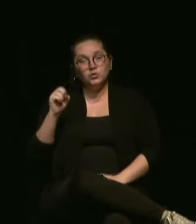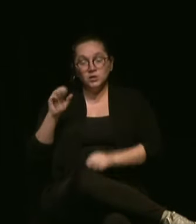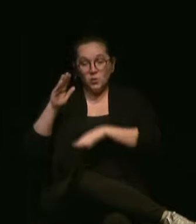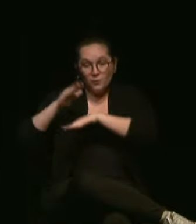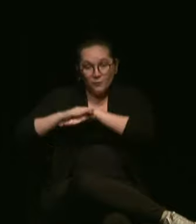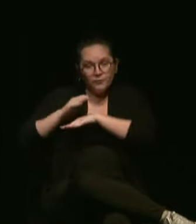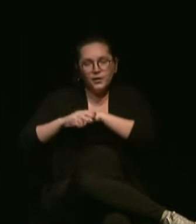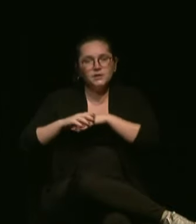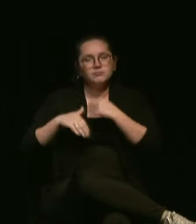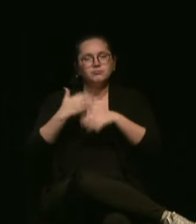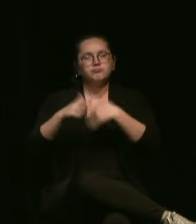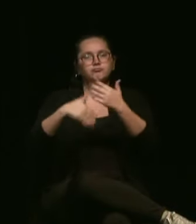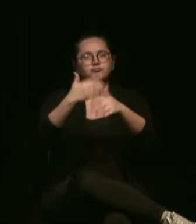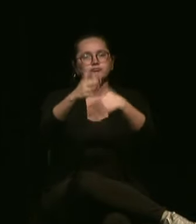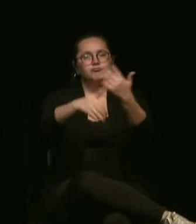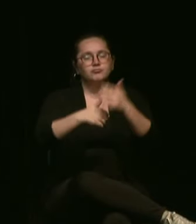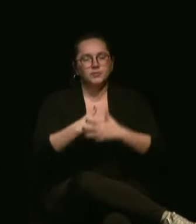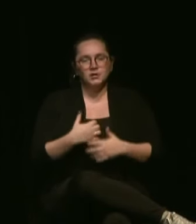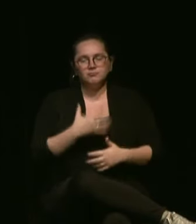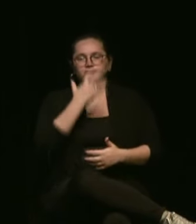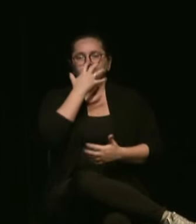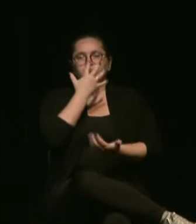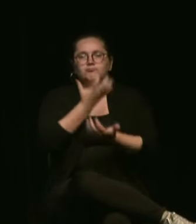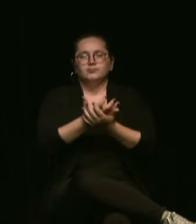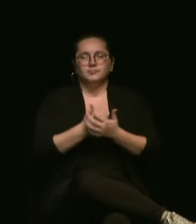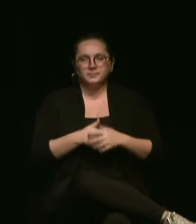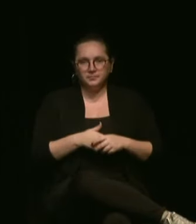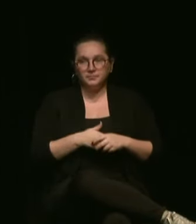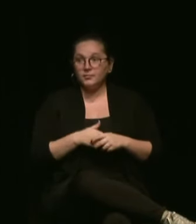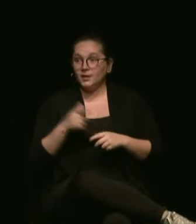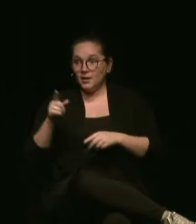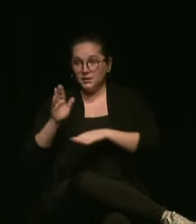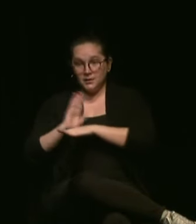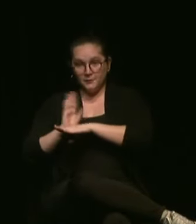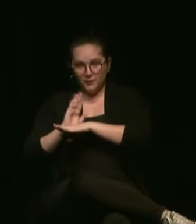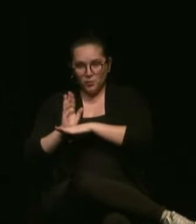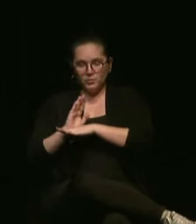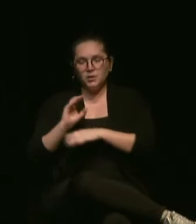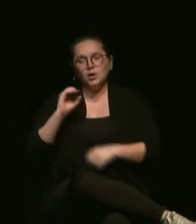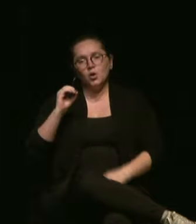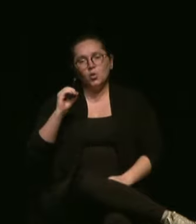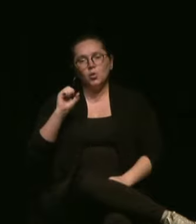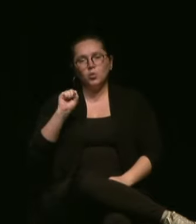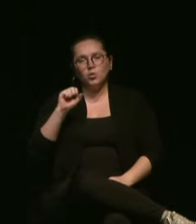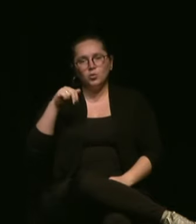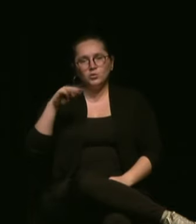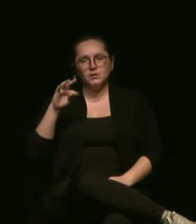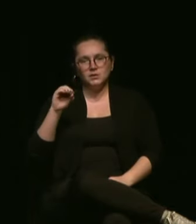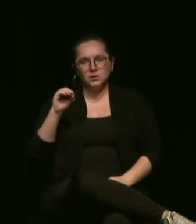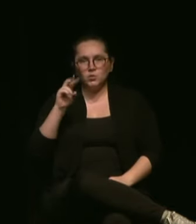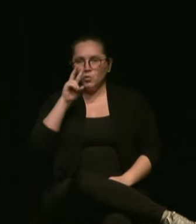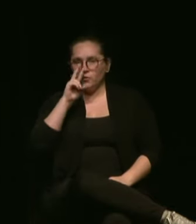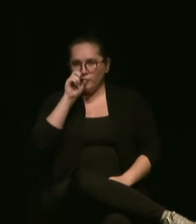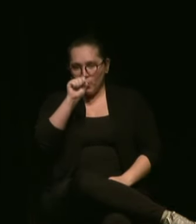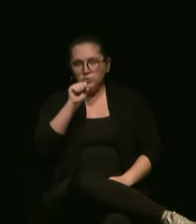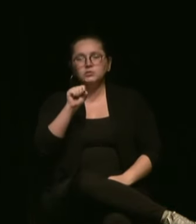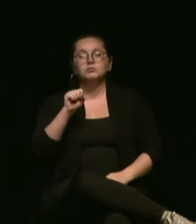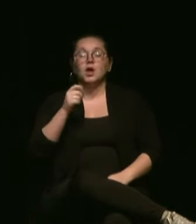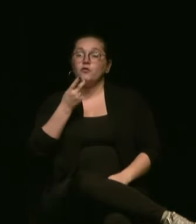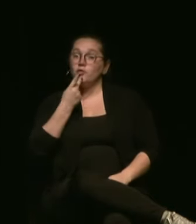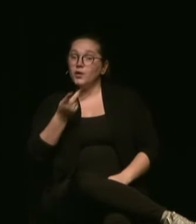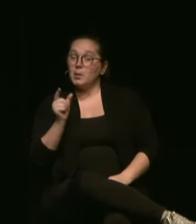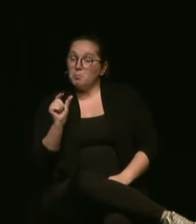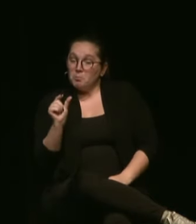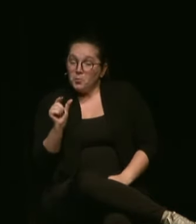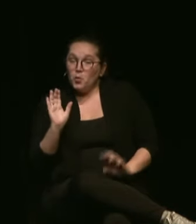extraordinário. Eu vou falar pouco do Santo Forte, é um filme que eu conheci na tela, eu não conheci o Coutinho, eu conheci